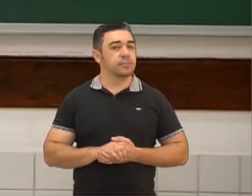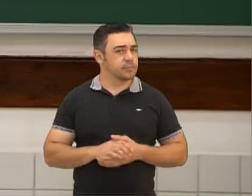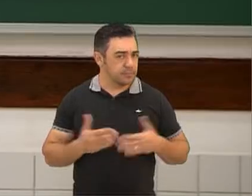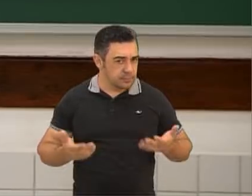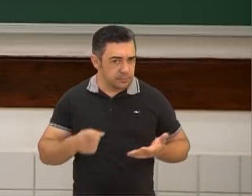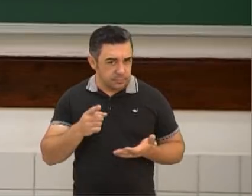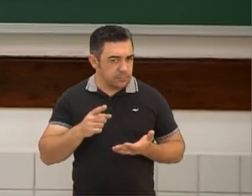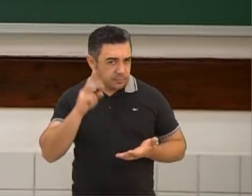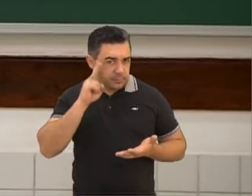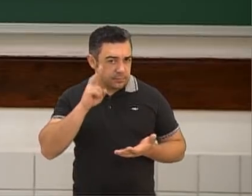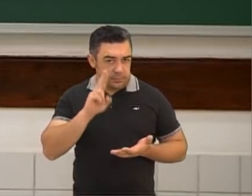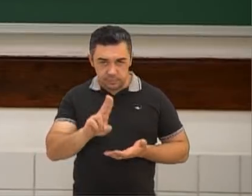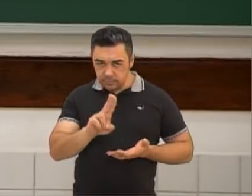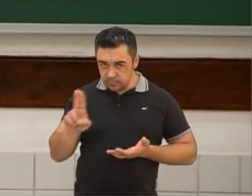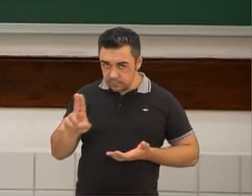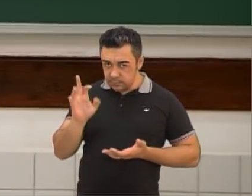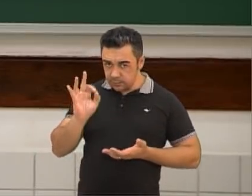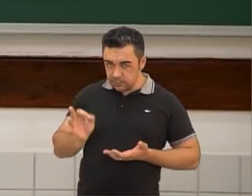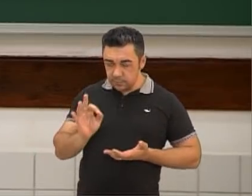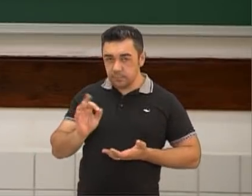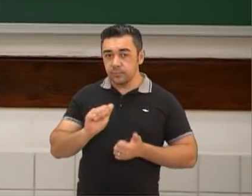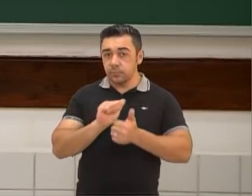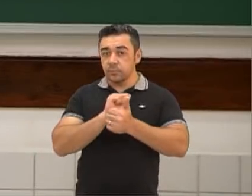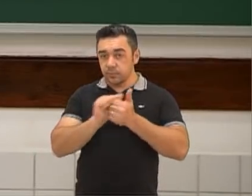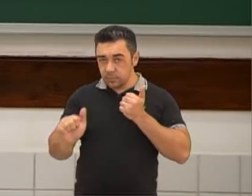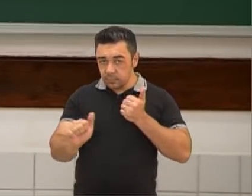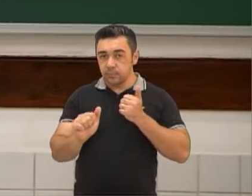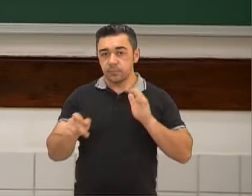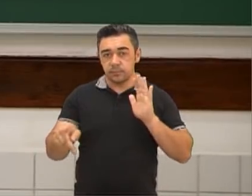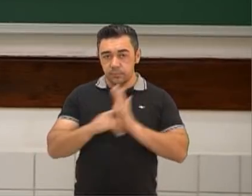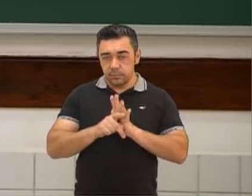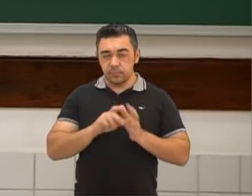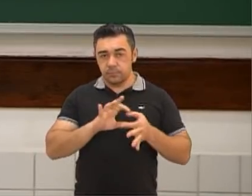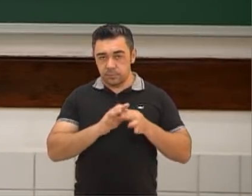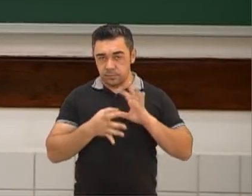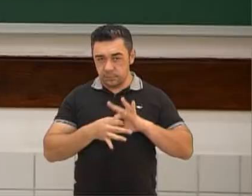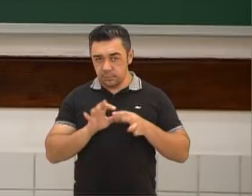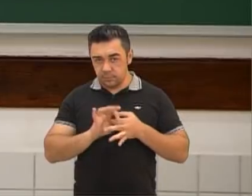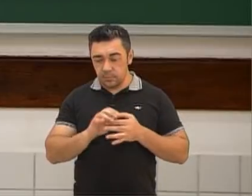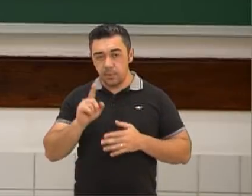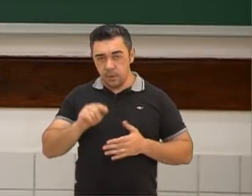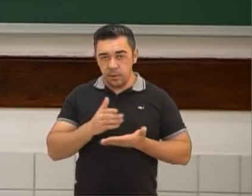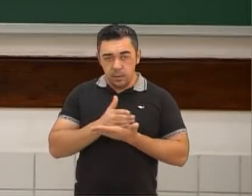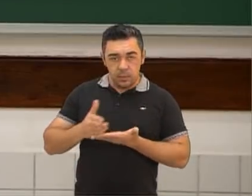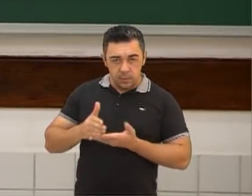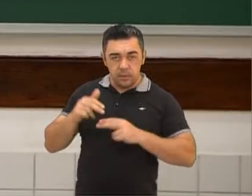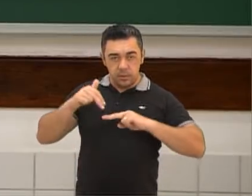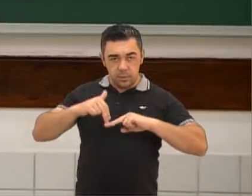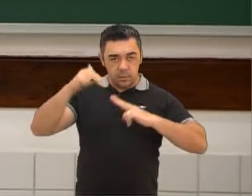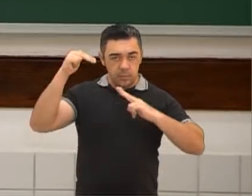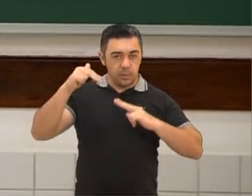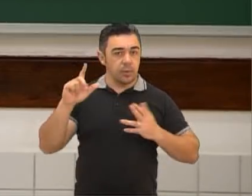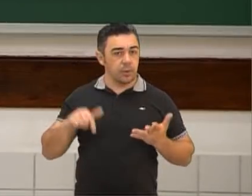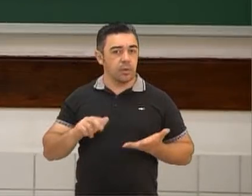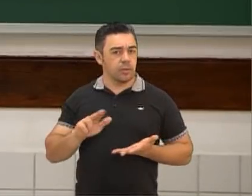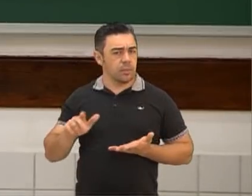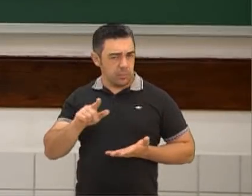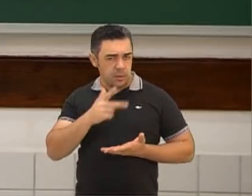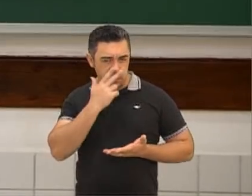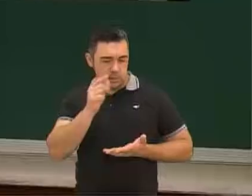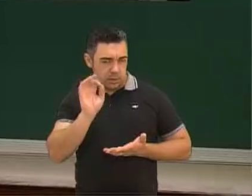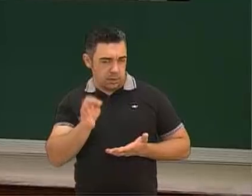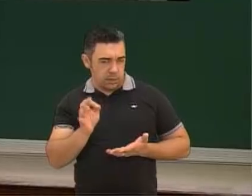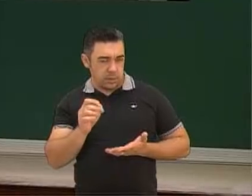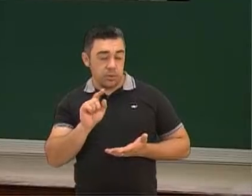E aí, você lembrou do nome do esporte que foi desenvolvido a partir do trampolim lá do circo? Eu acredito que